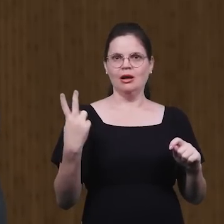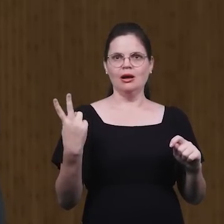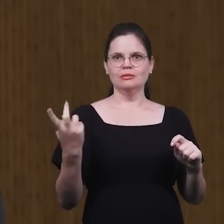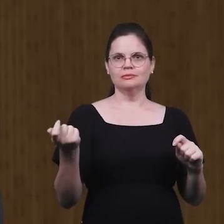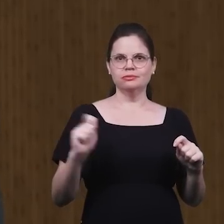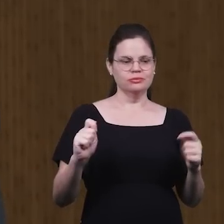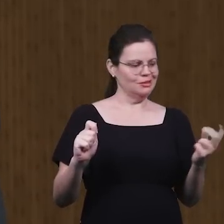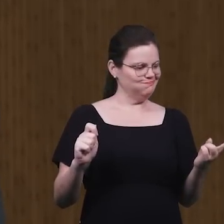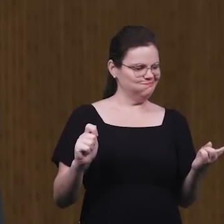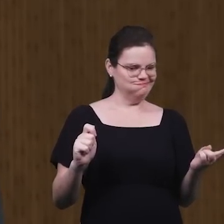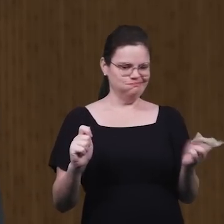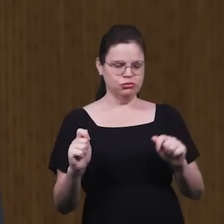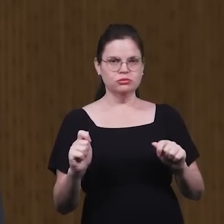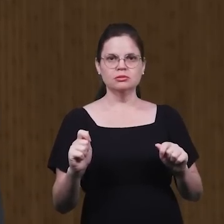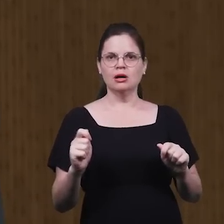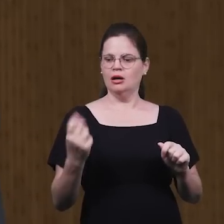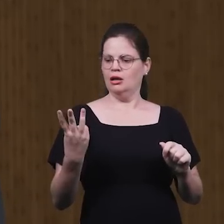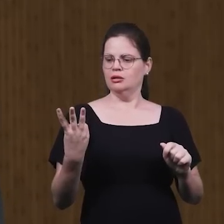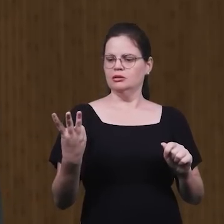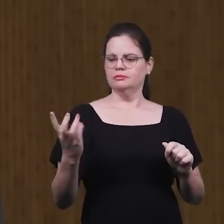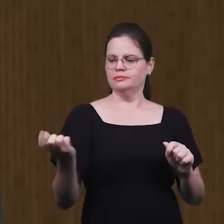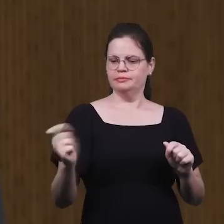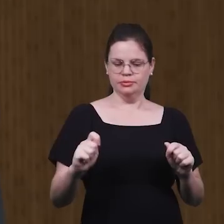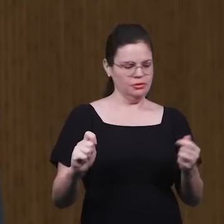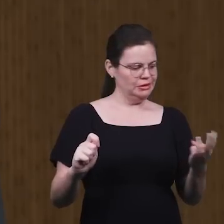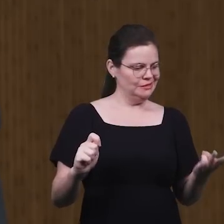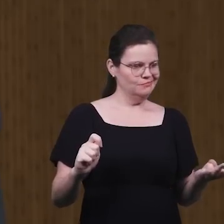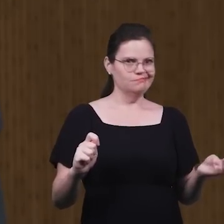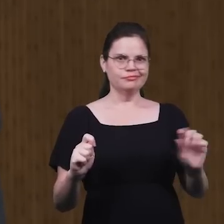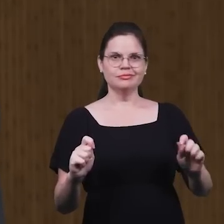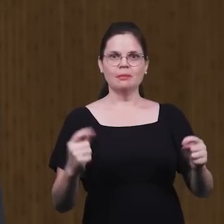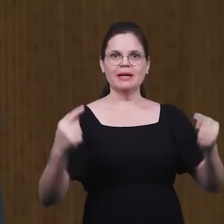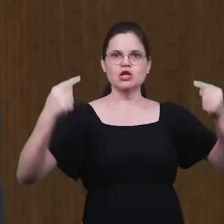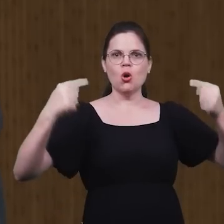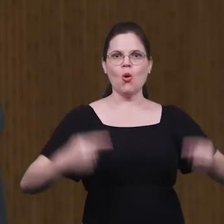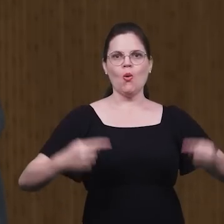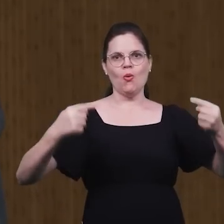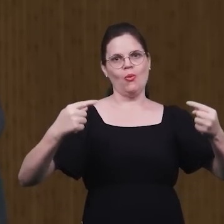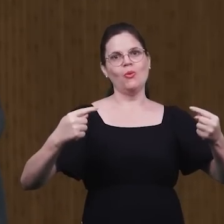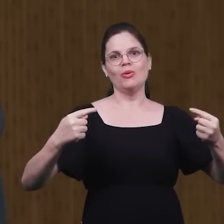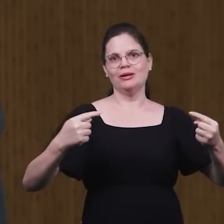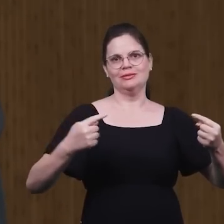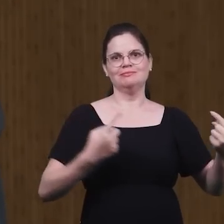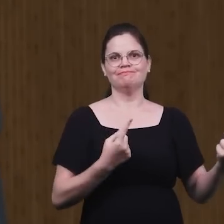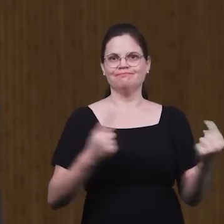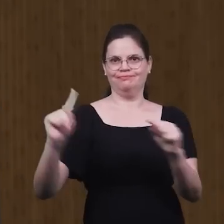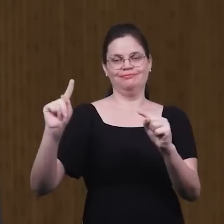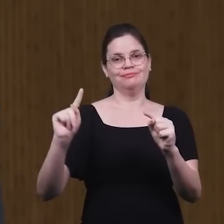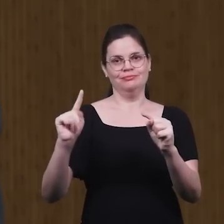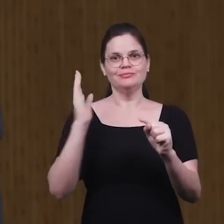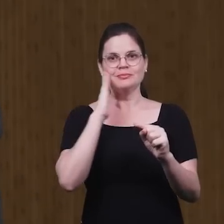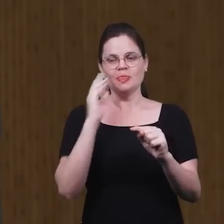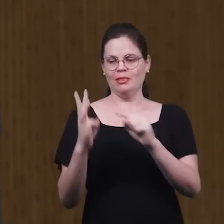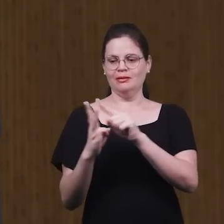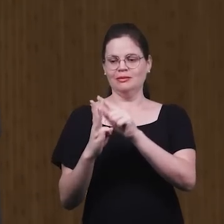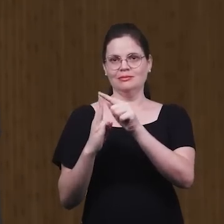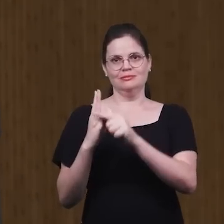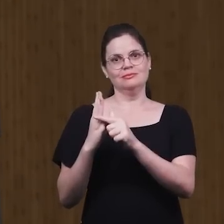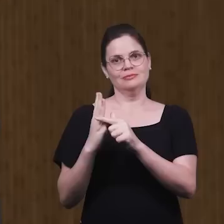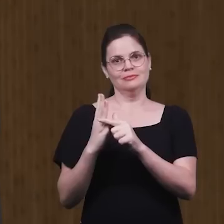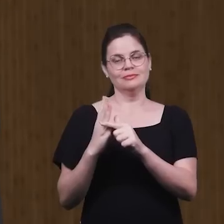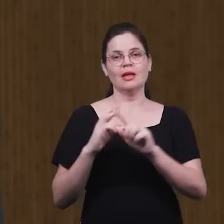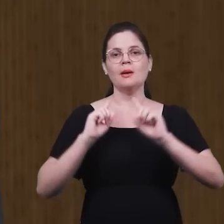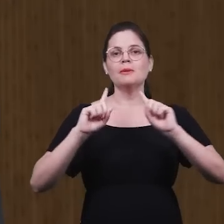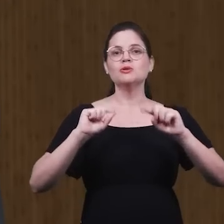aquilo que era o contrário, né? Aquilo que era a oposição às 3 coisas que havia antes. Aí o que